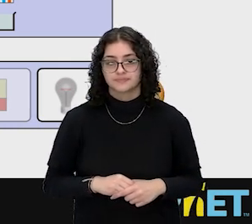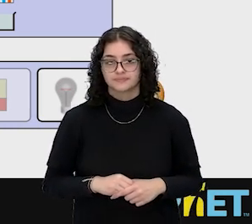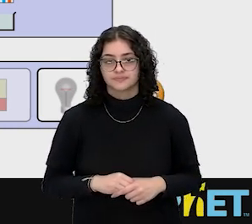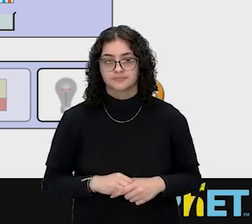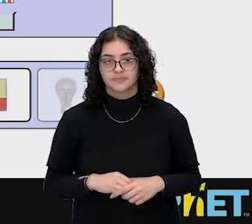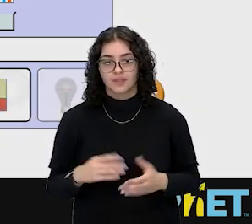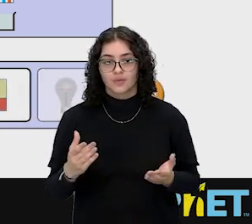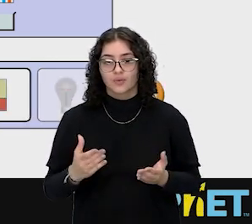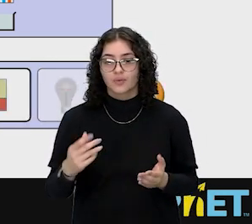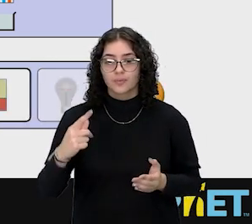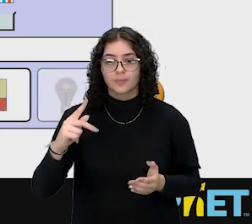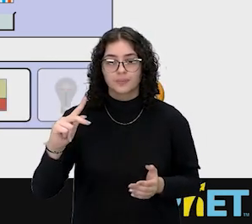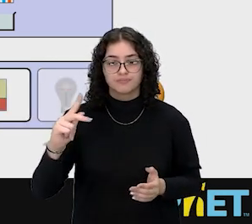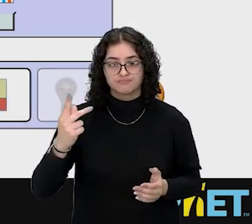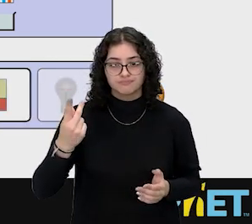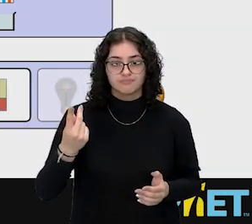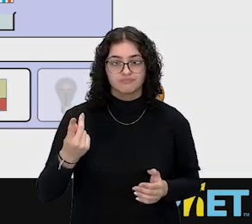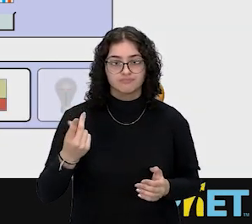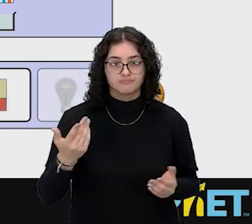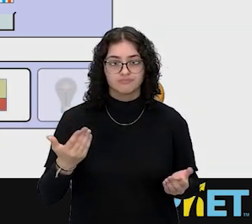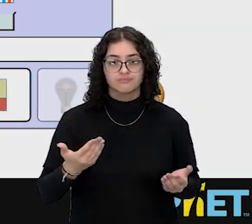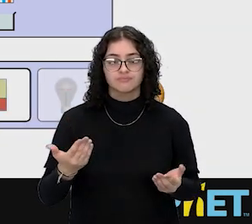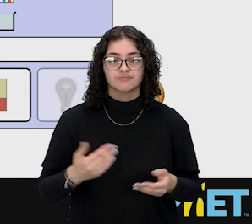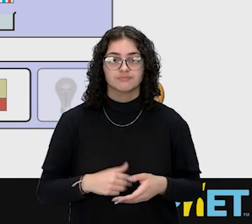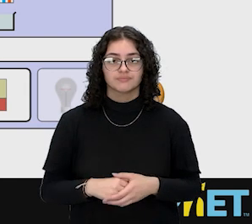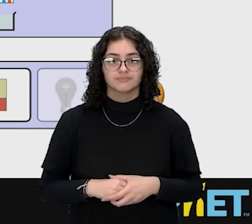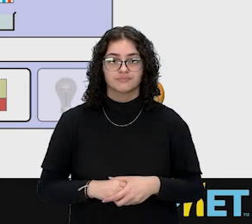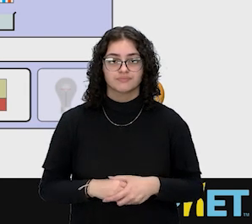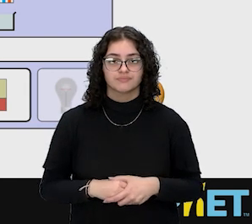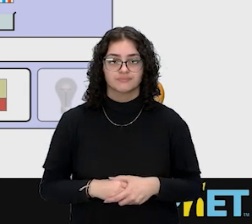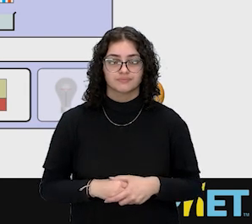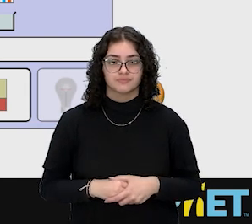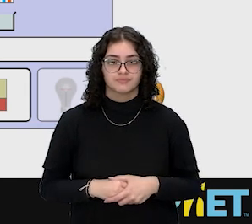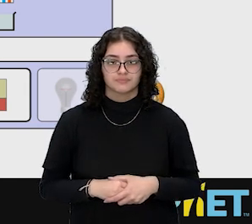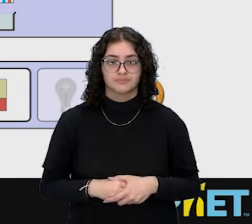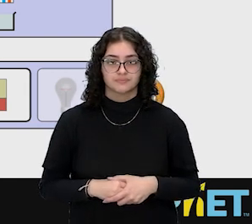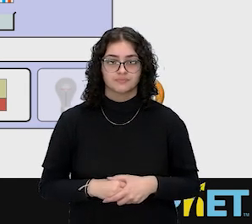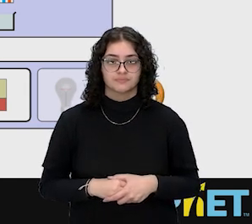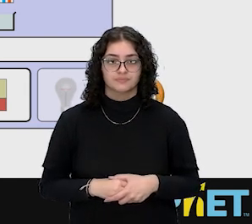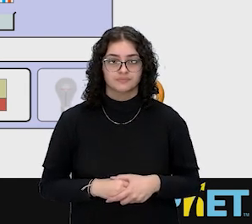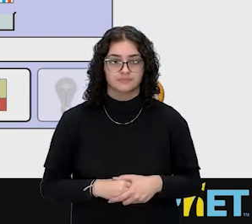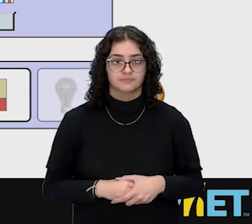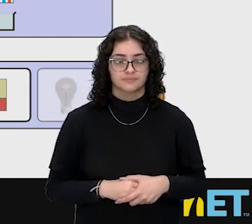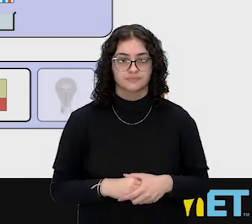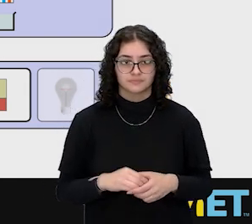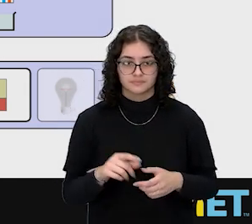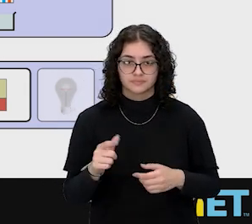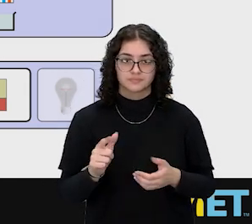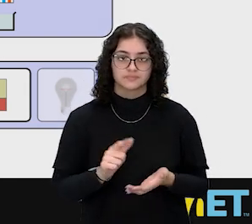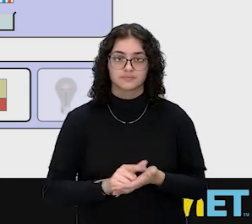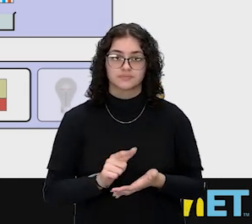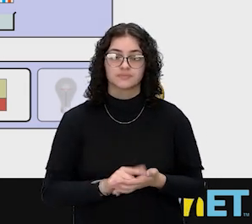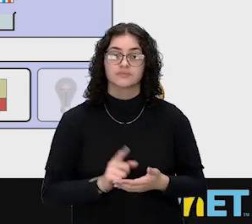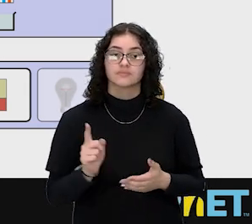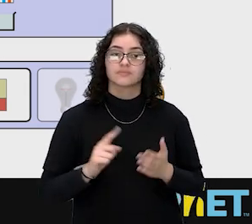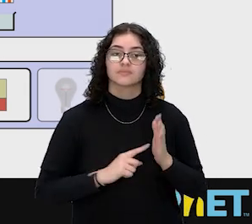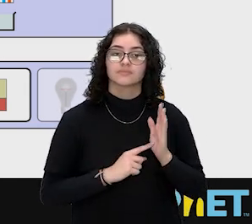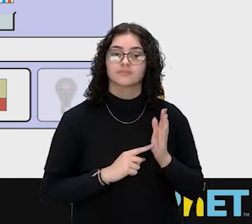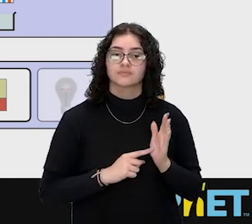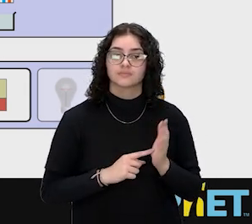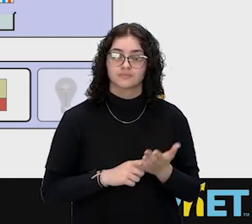medindo o pH. De novo, vou começar pelo papel indicador. Bom, o papel indicador aqui tá